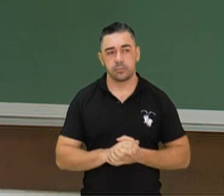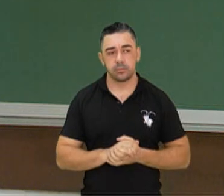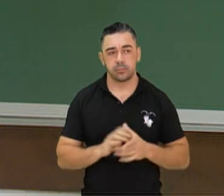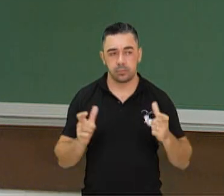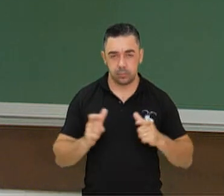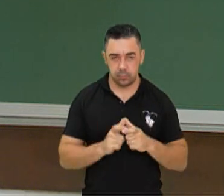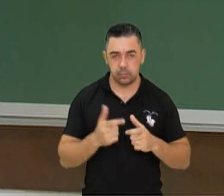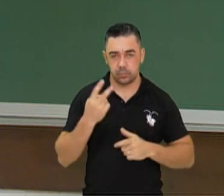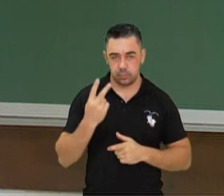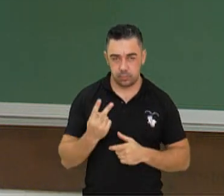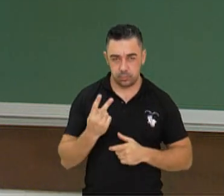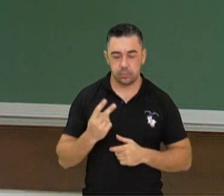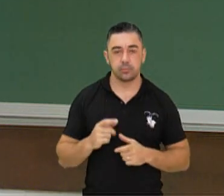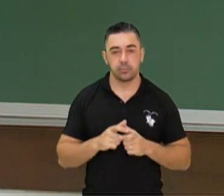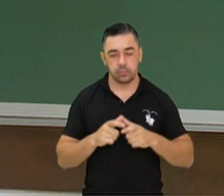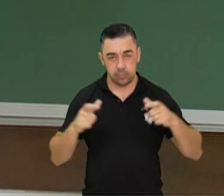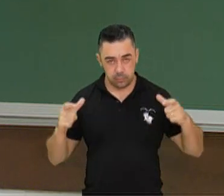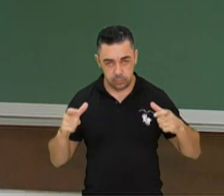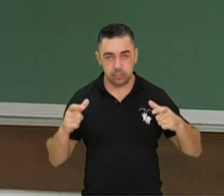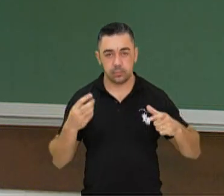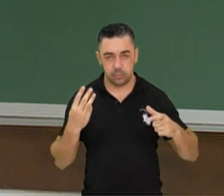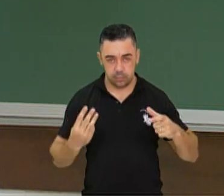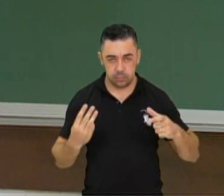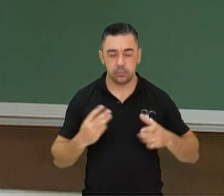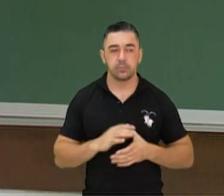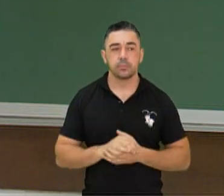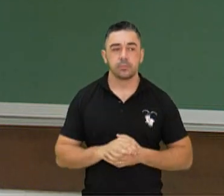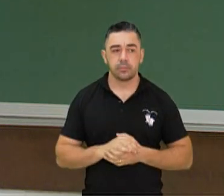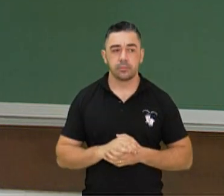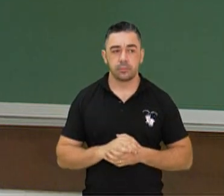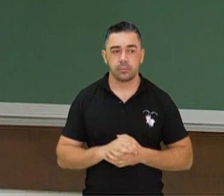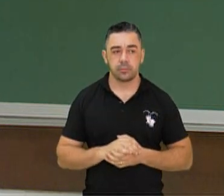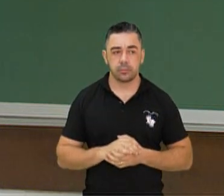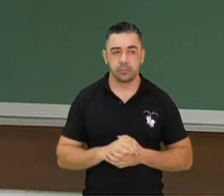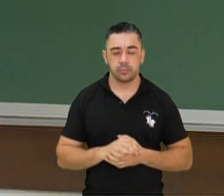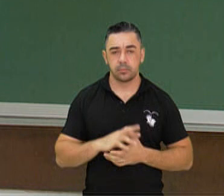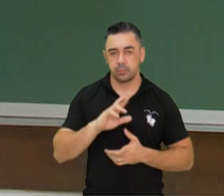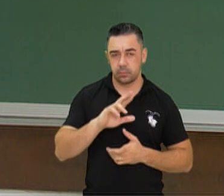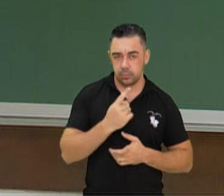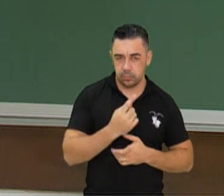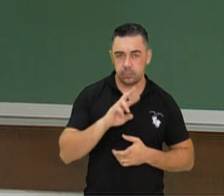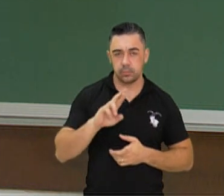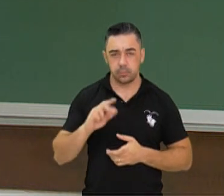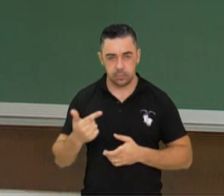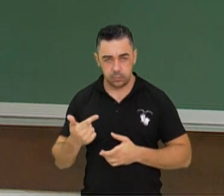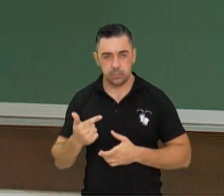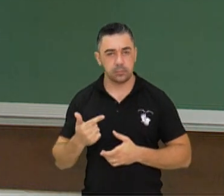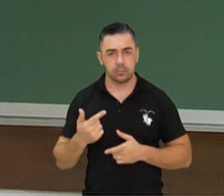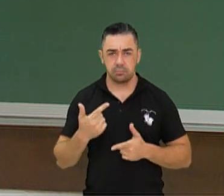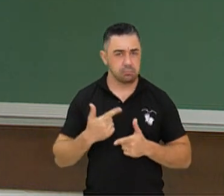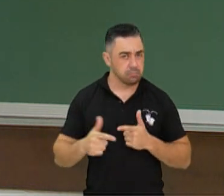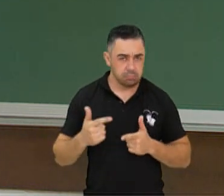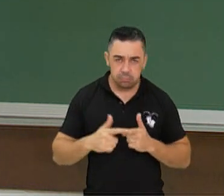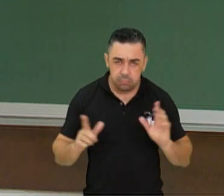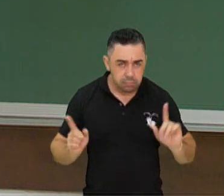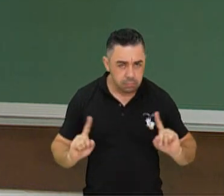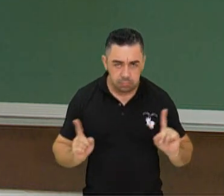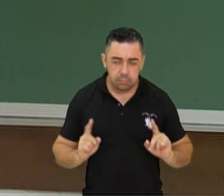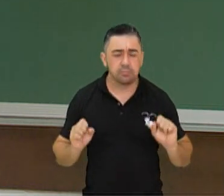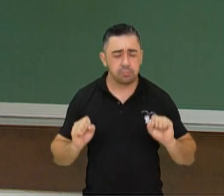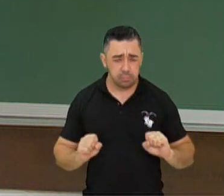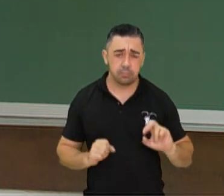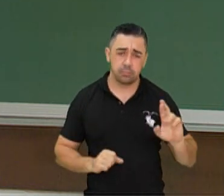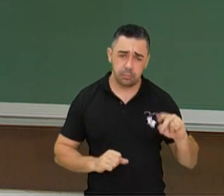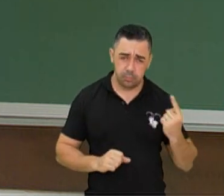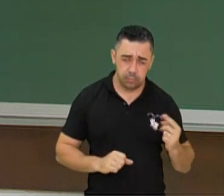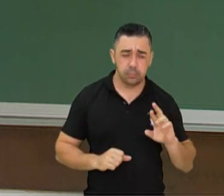mede 2, o raio maior mede 3. Lá no enunciado está R1 e R2. Não tem problema, só você